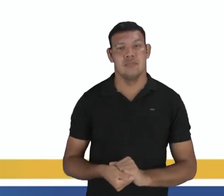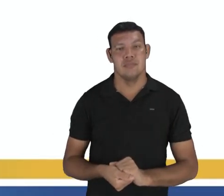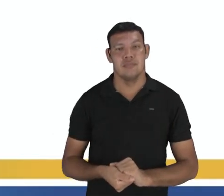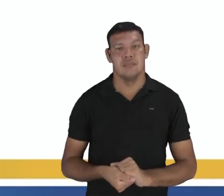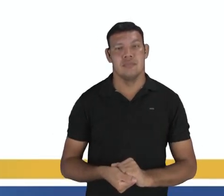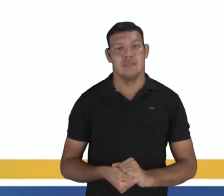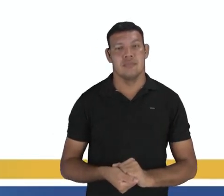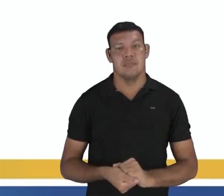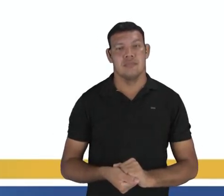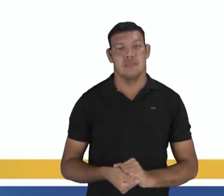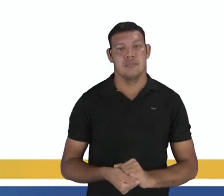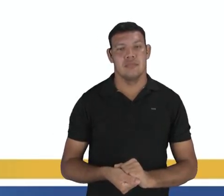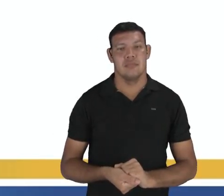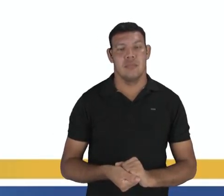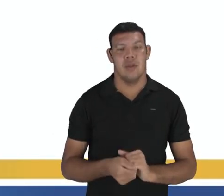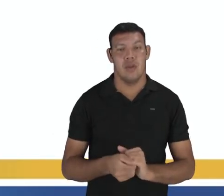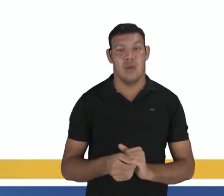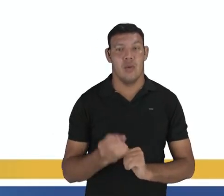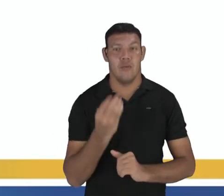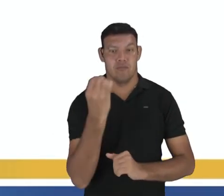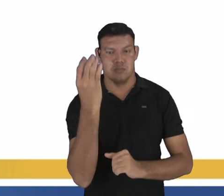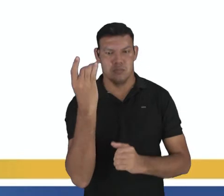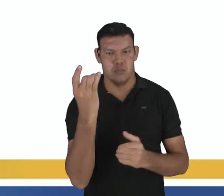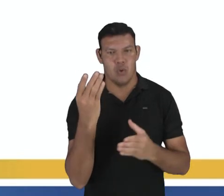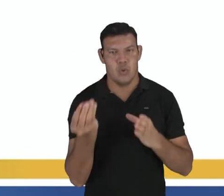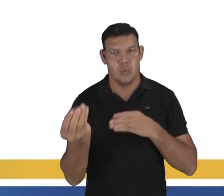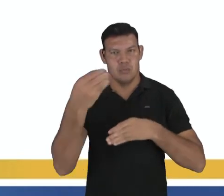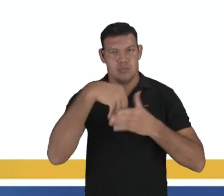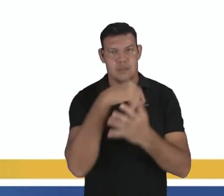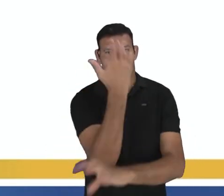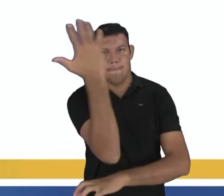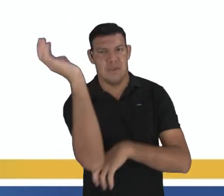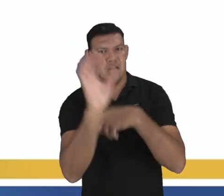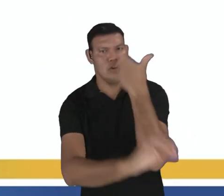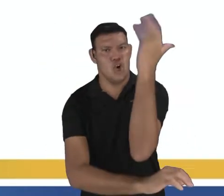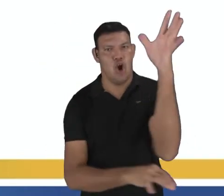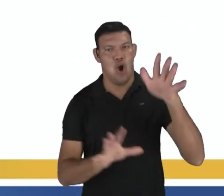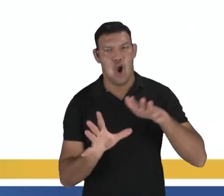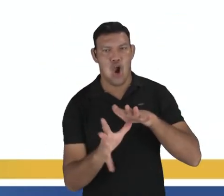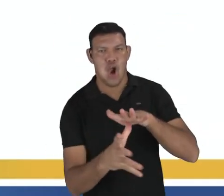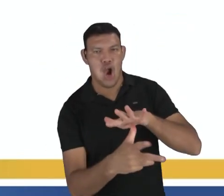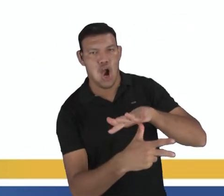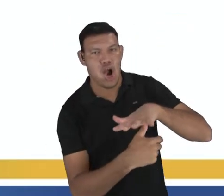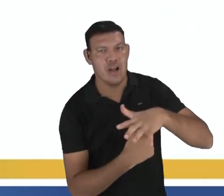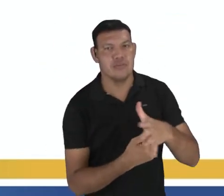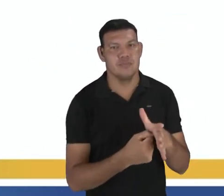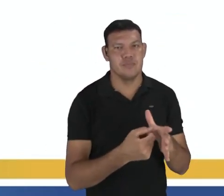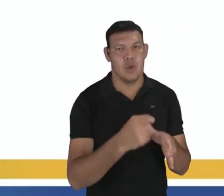por conta de expedições científicas, a gente vai ter o contrabando de sementes, né,